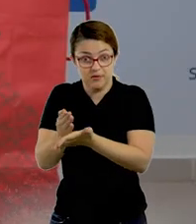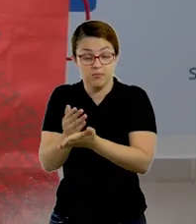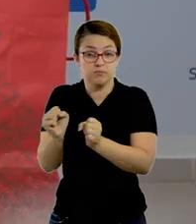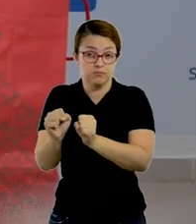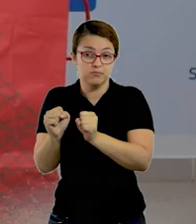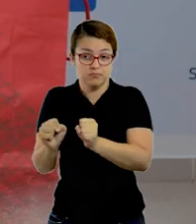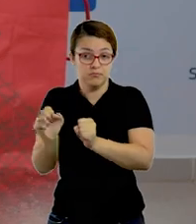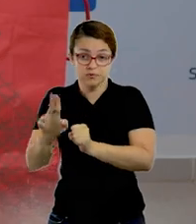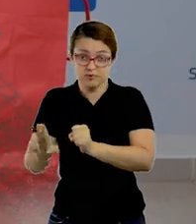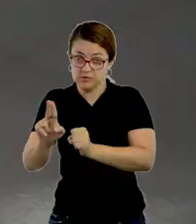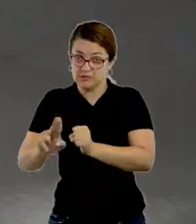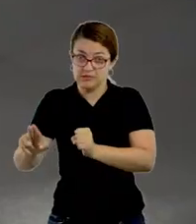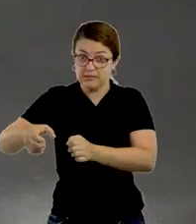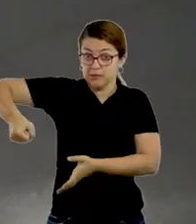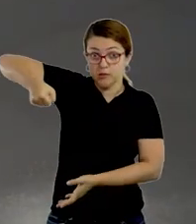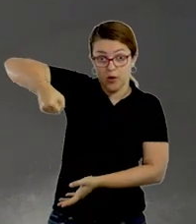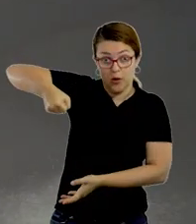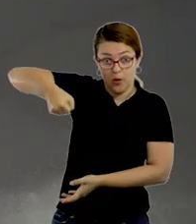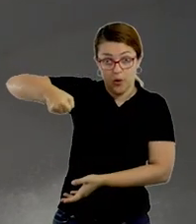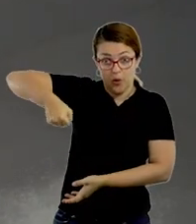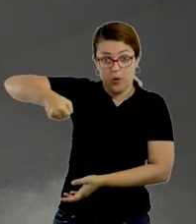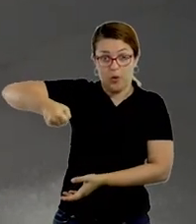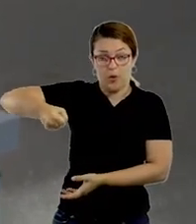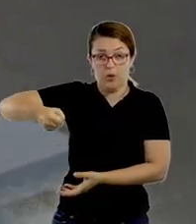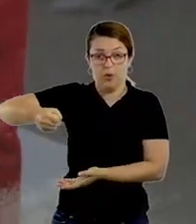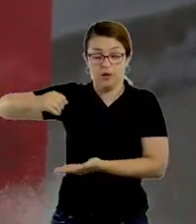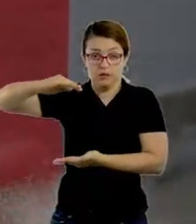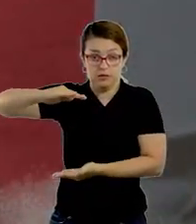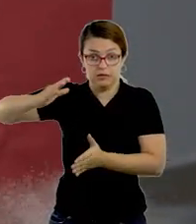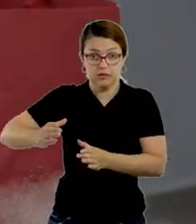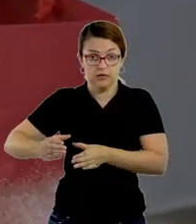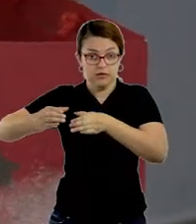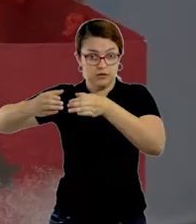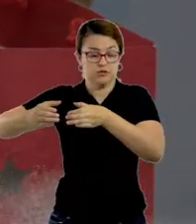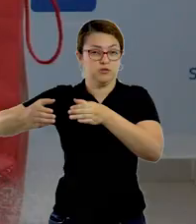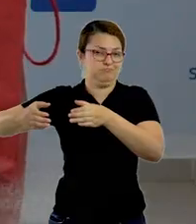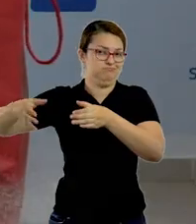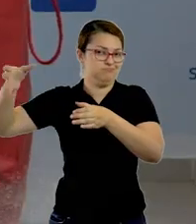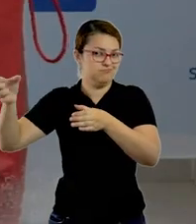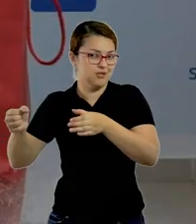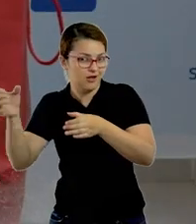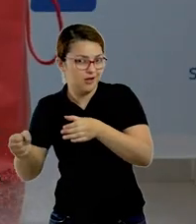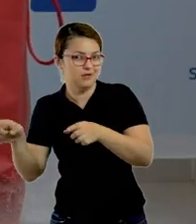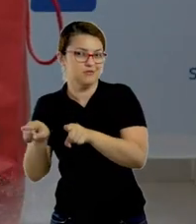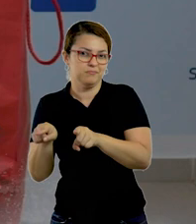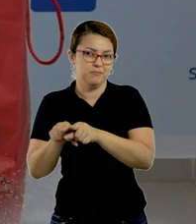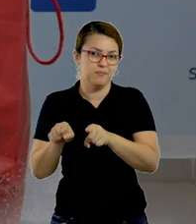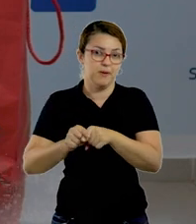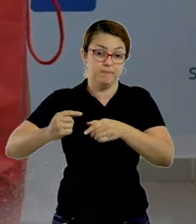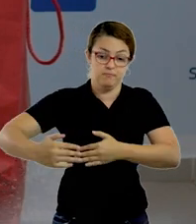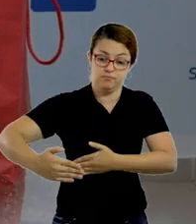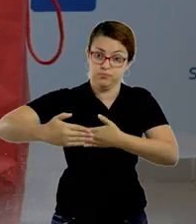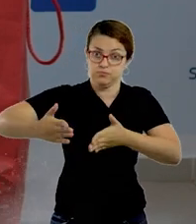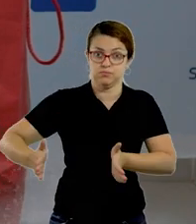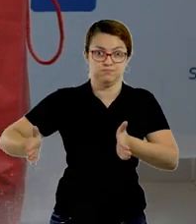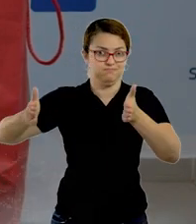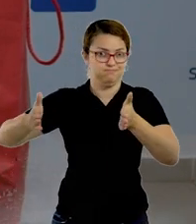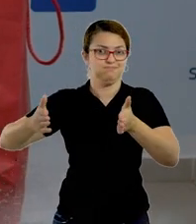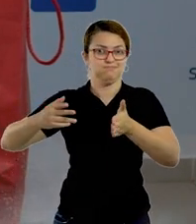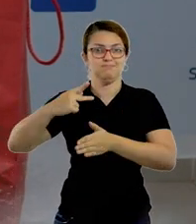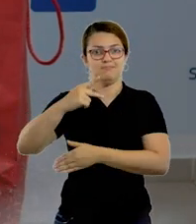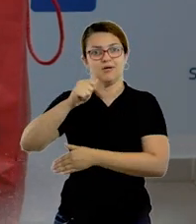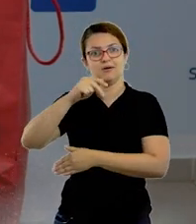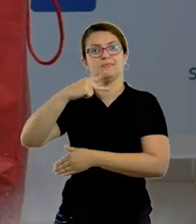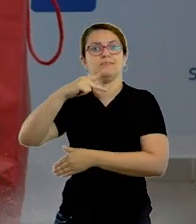Mas você pode utilizar a sacola, caixinha de leite. Você pode utilizar papelão. Se você não